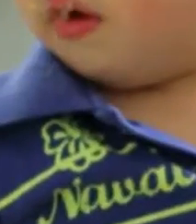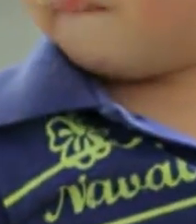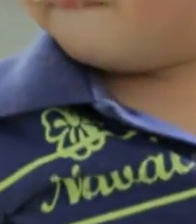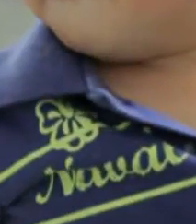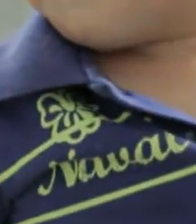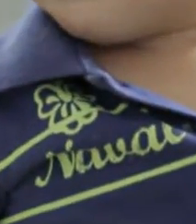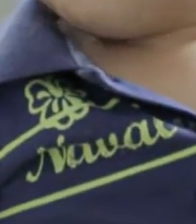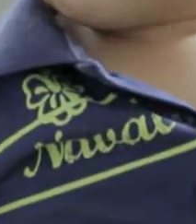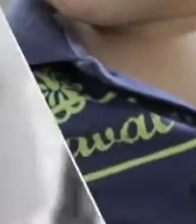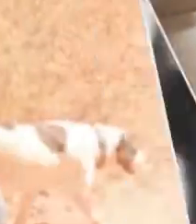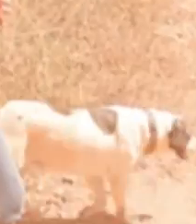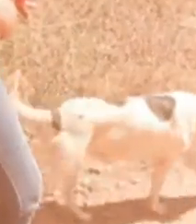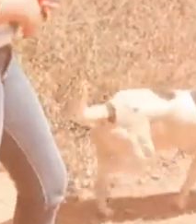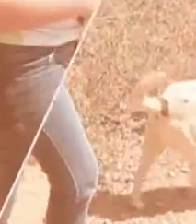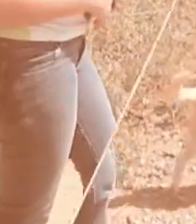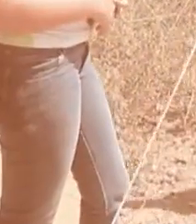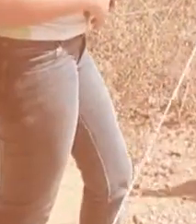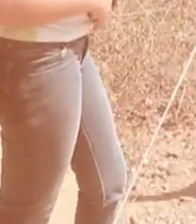Música